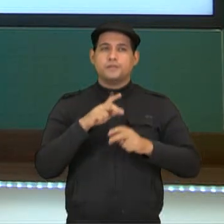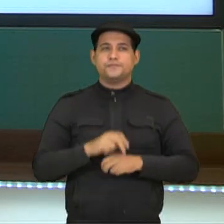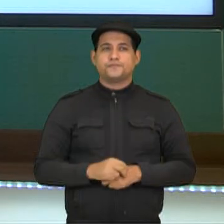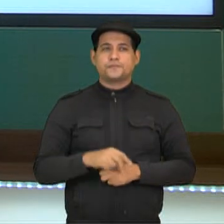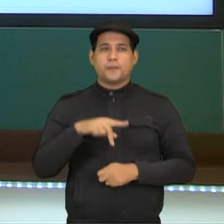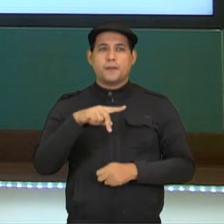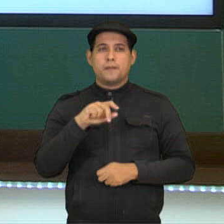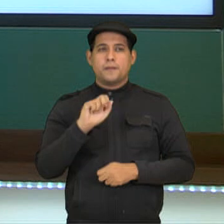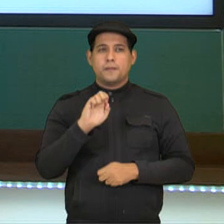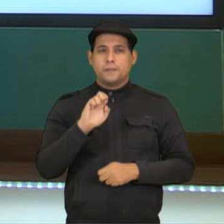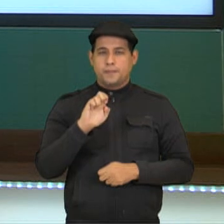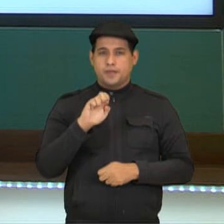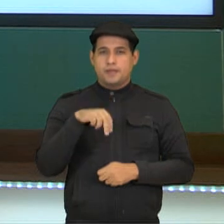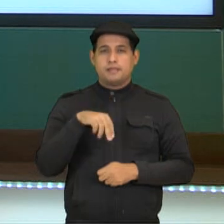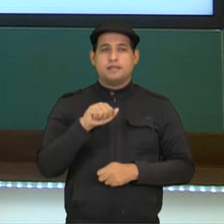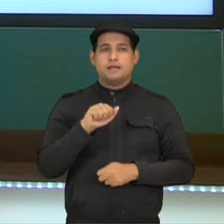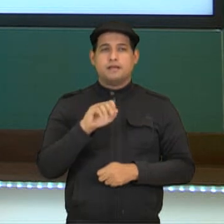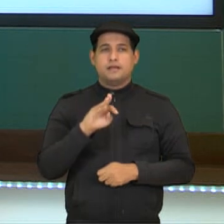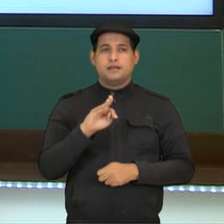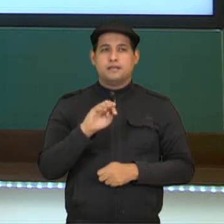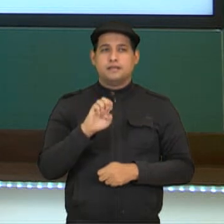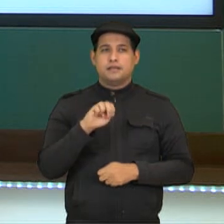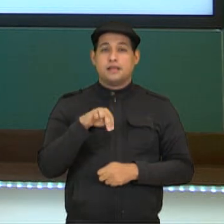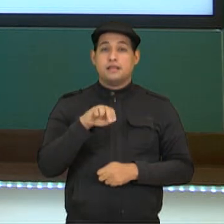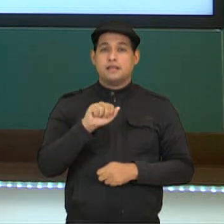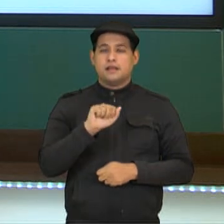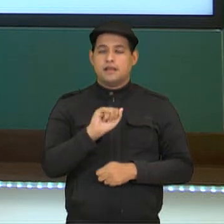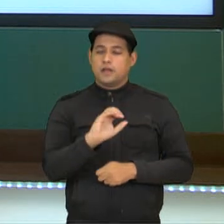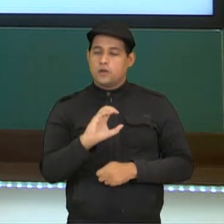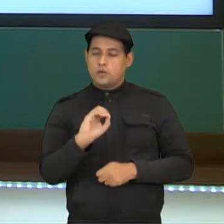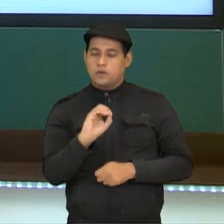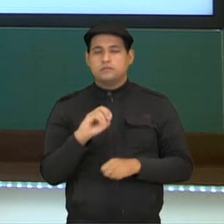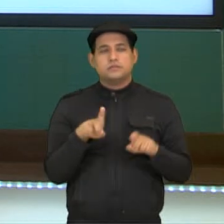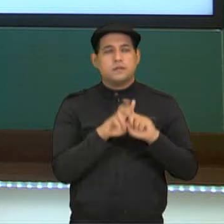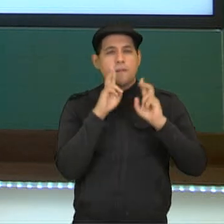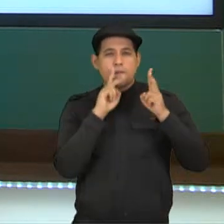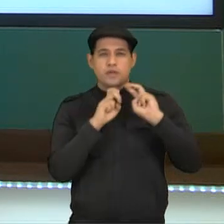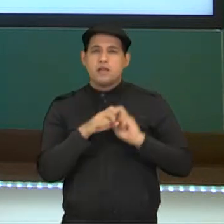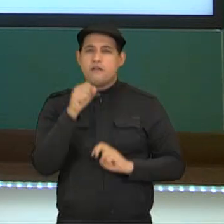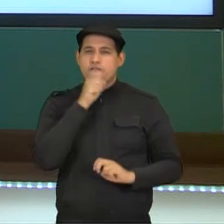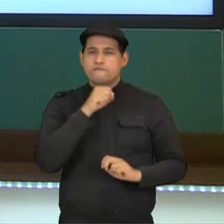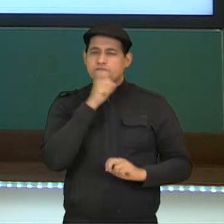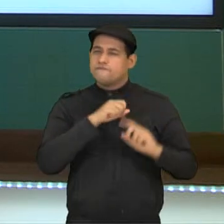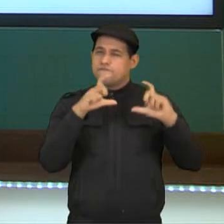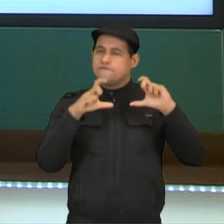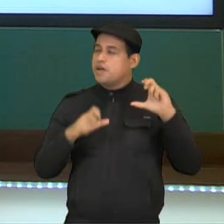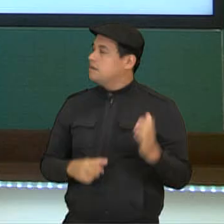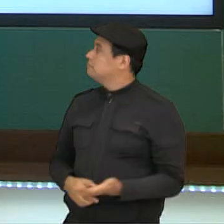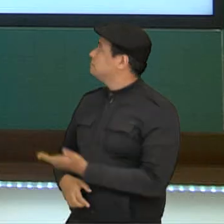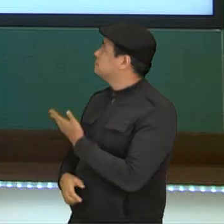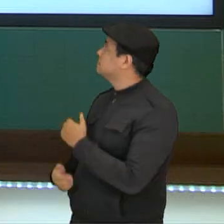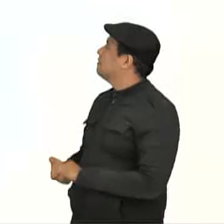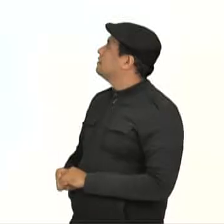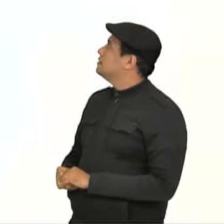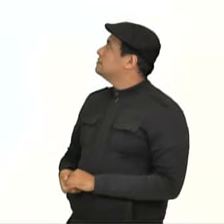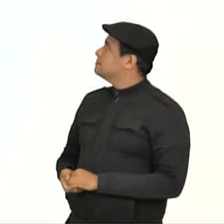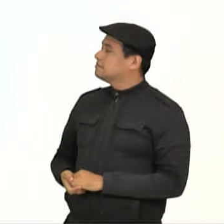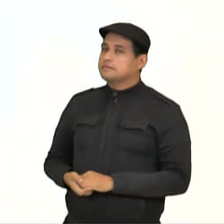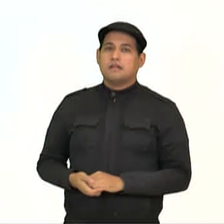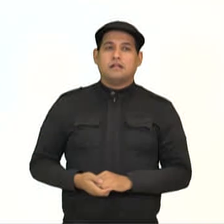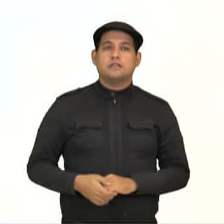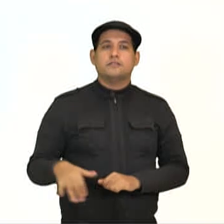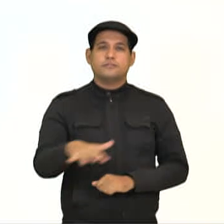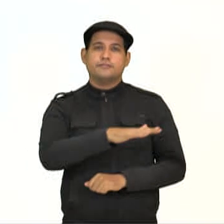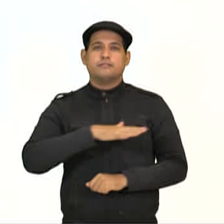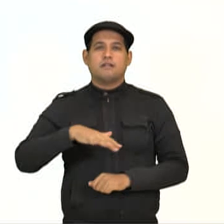estádio aqui, né, aqui a gente pode, aqui foi lá atrás, pode ver que a imagem é bem antiga, tá? Então, foi nesse local aqui, nessa pista